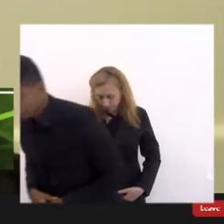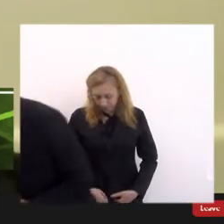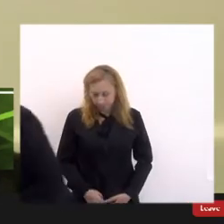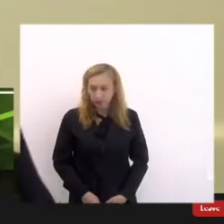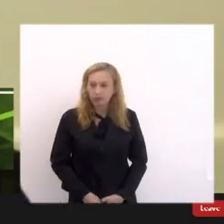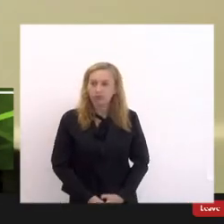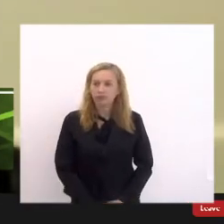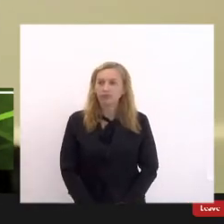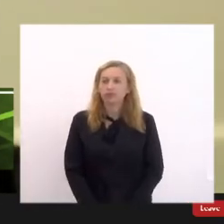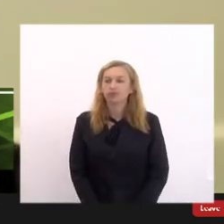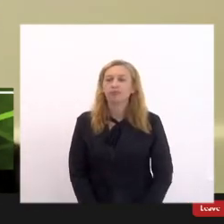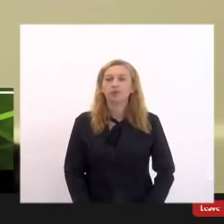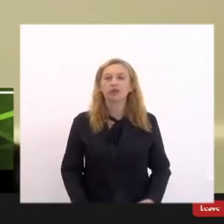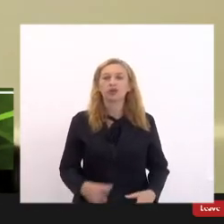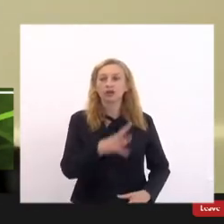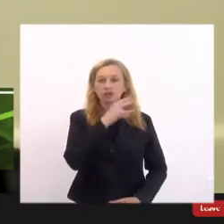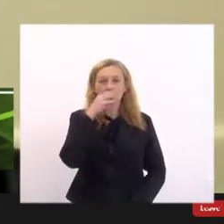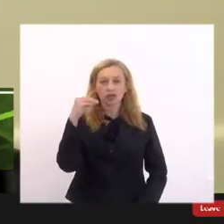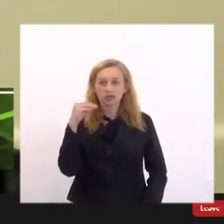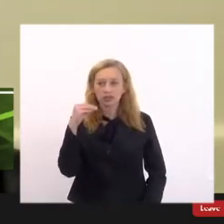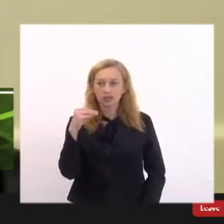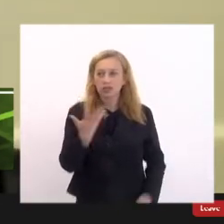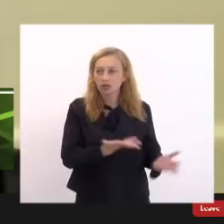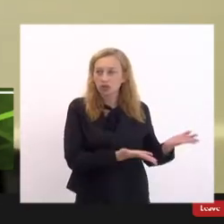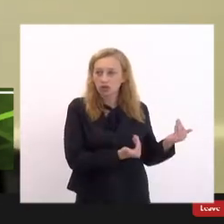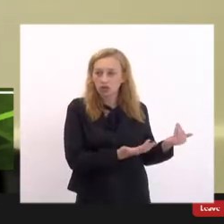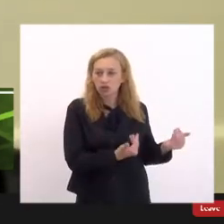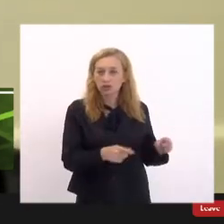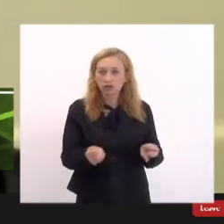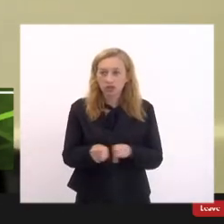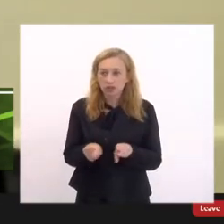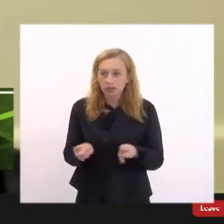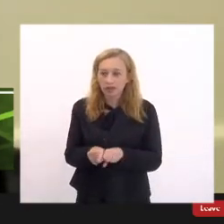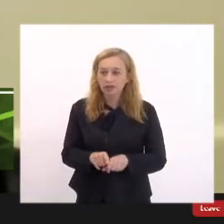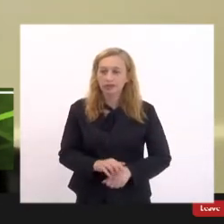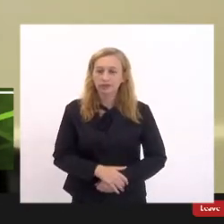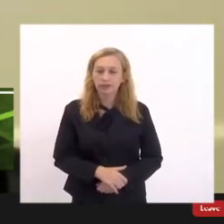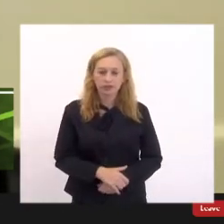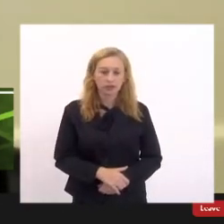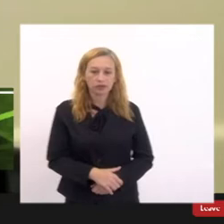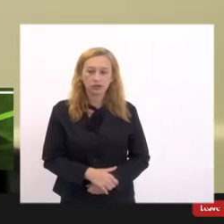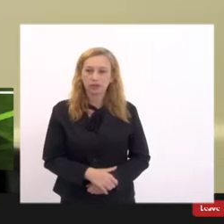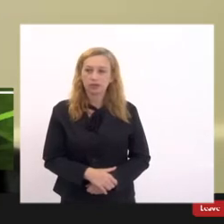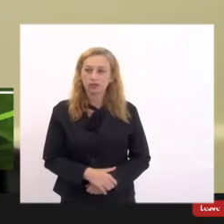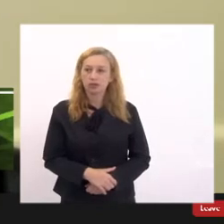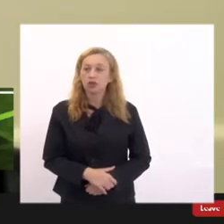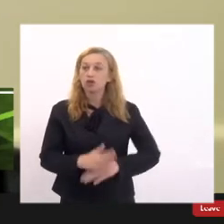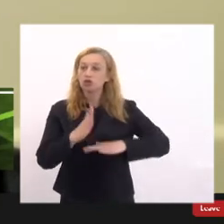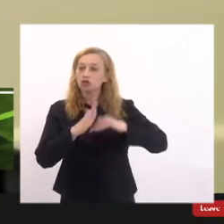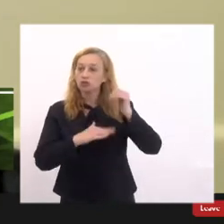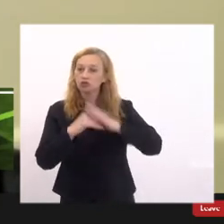educação infantil, para adolescentes, para jovens e adultos também, que os profissionais de educação